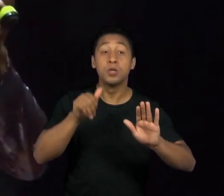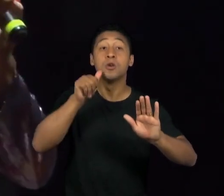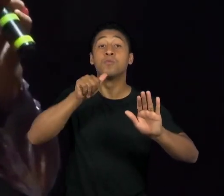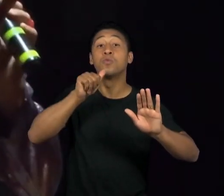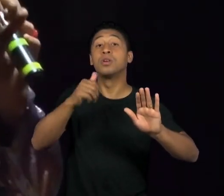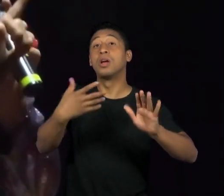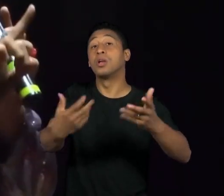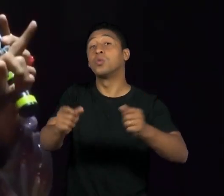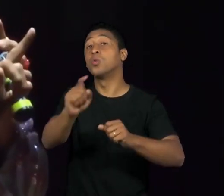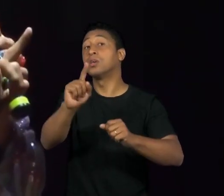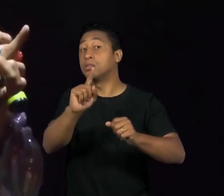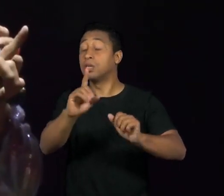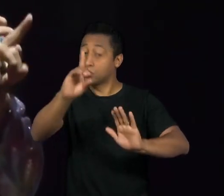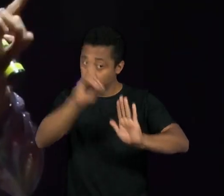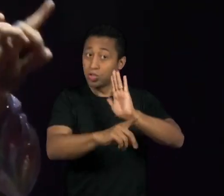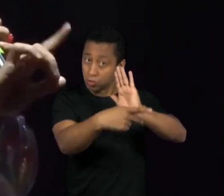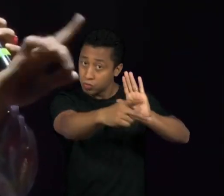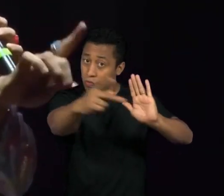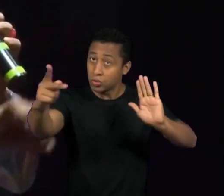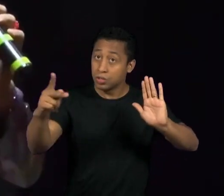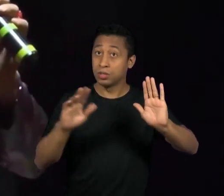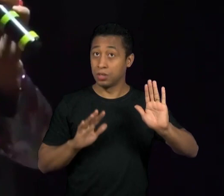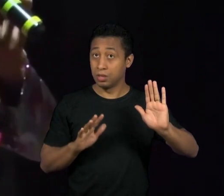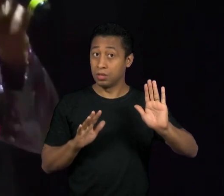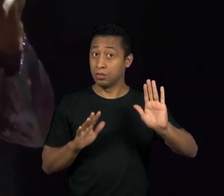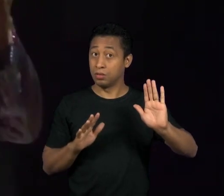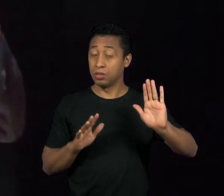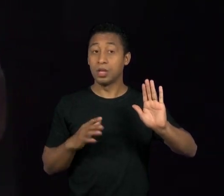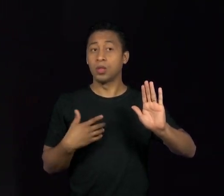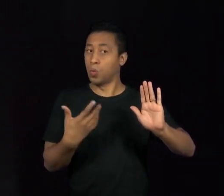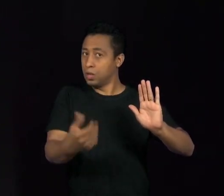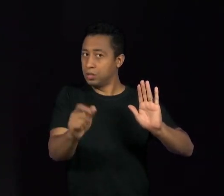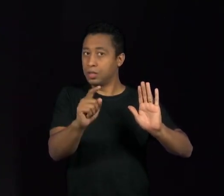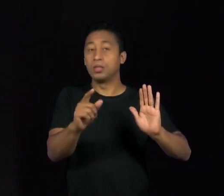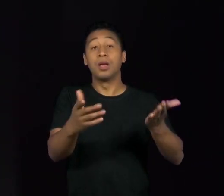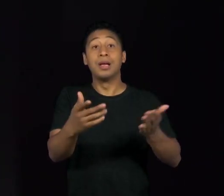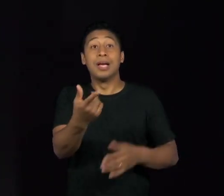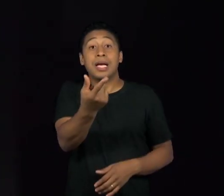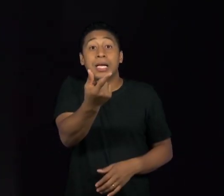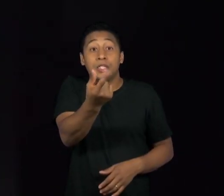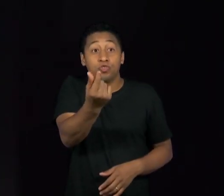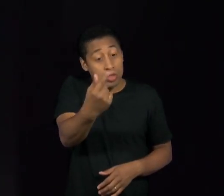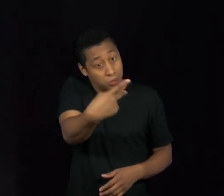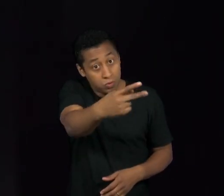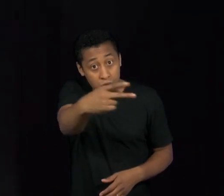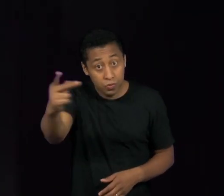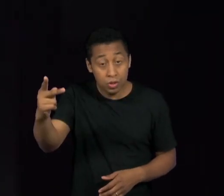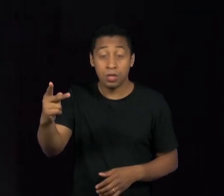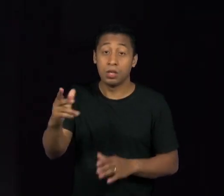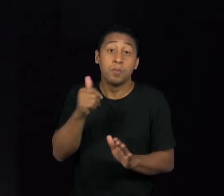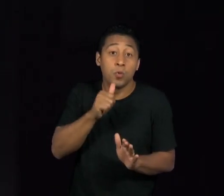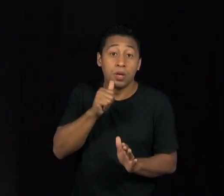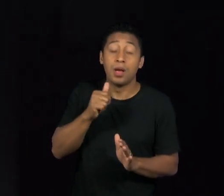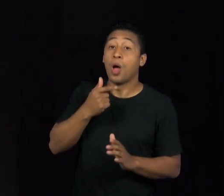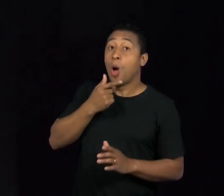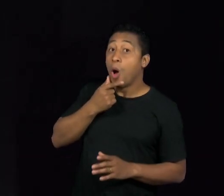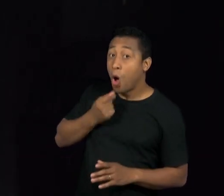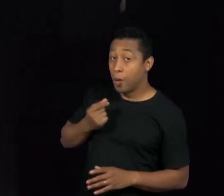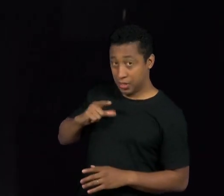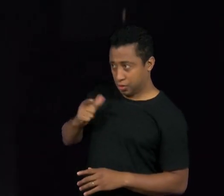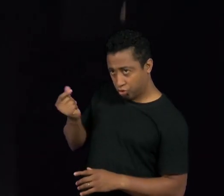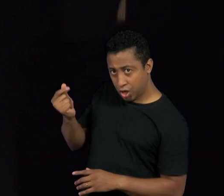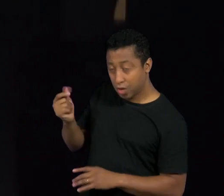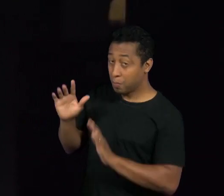direito adquirido. Pois é, aceito não. O dinheiro da mulher é dela, o dinheiro do homem é dele e dela.